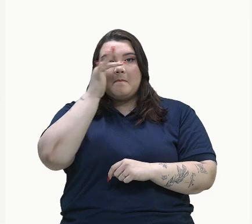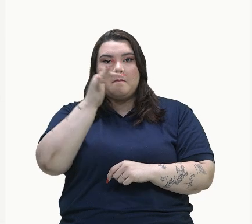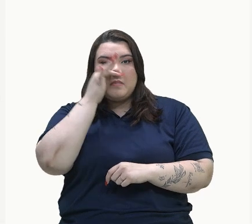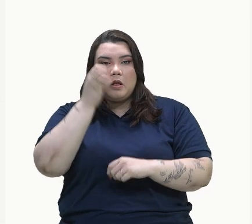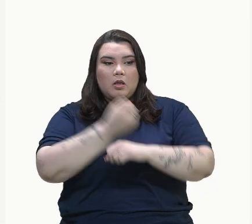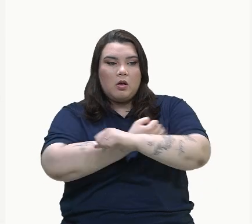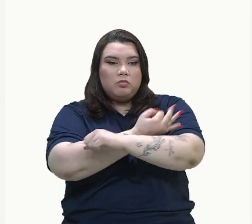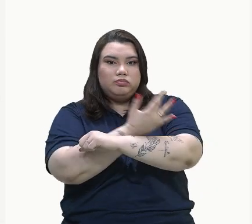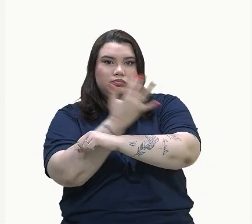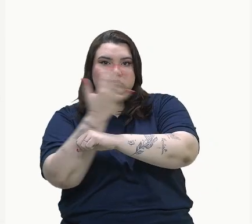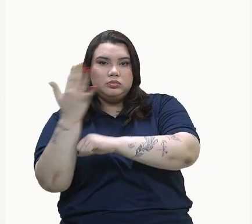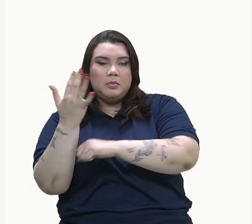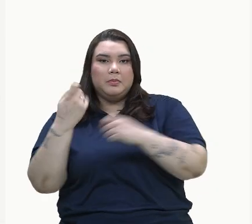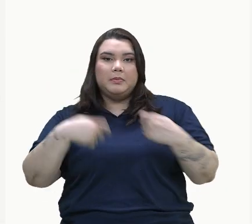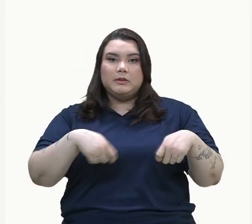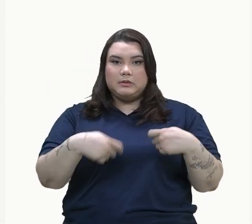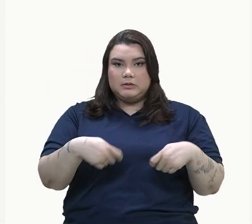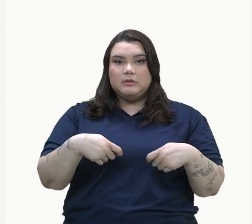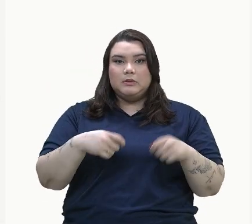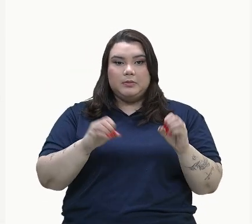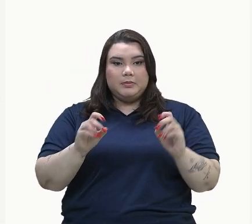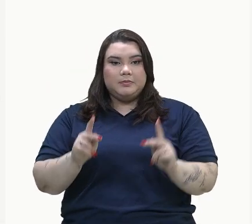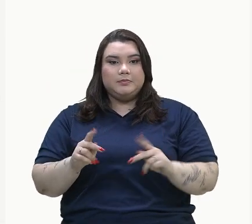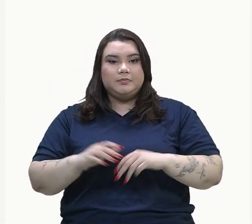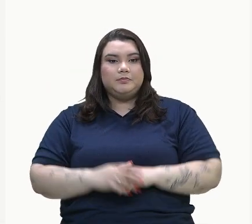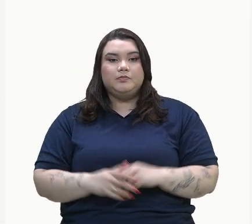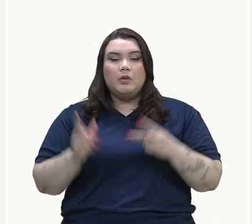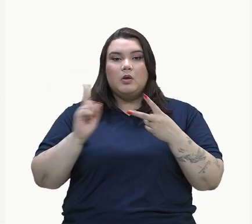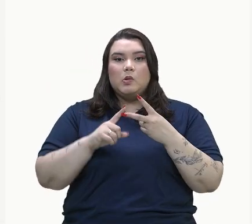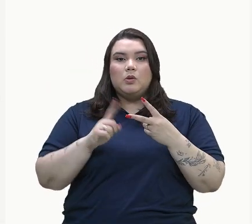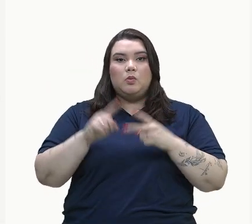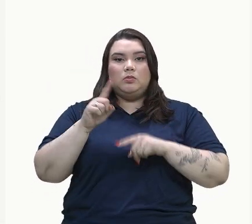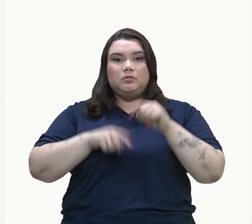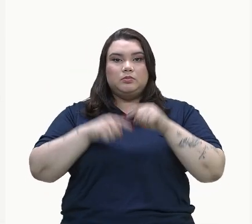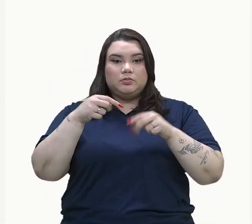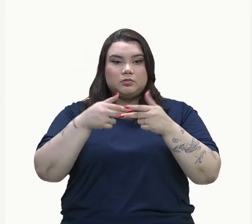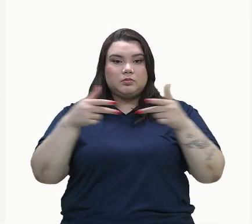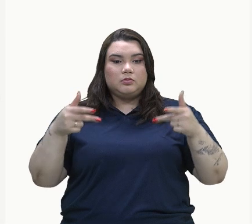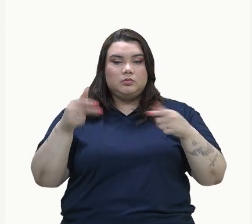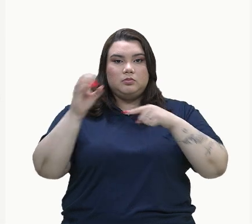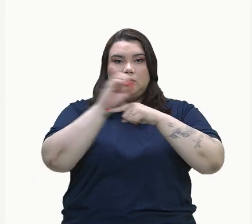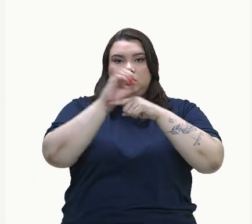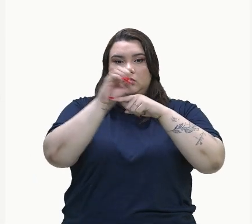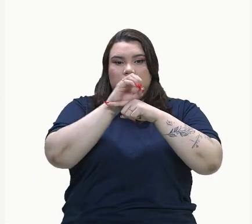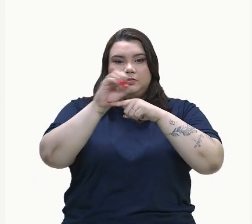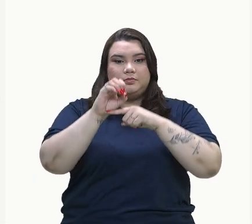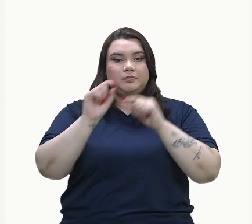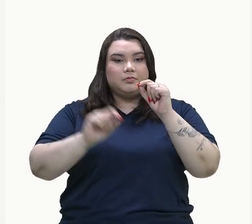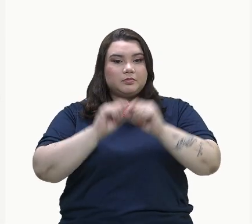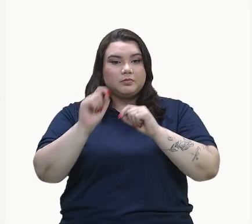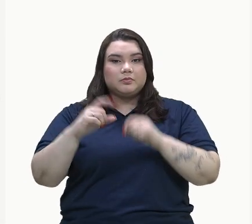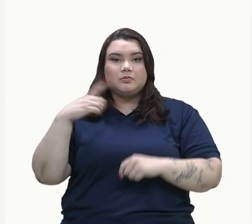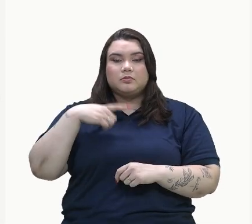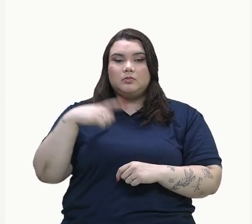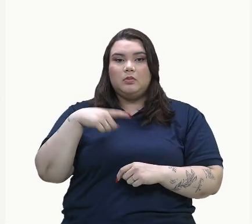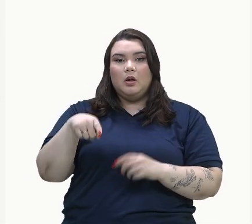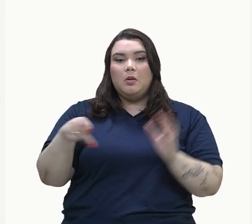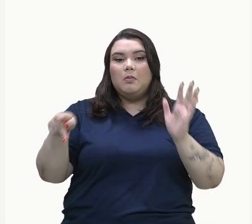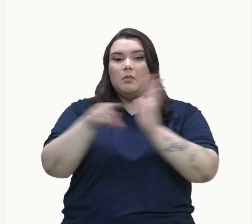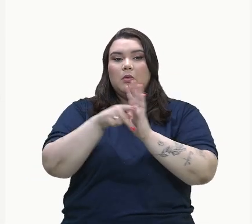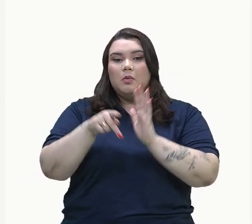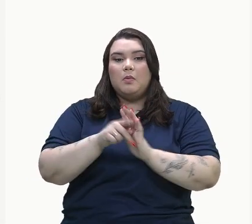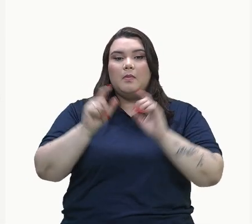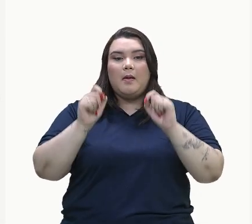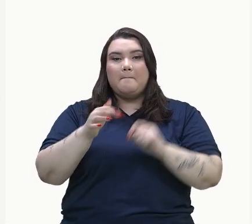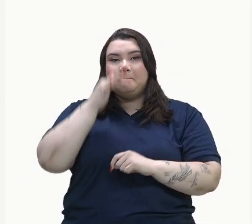nutrientes que as plantas tanto precisam, certo? Matéria orgânica, temos muita matéria orgânica no solo e elas são oriundas de